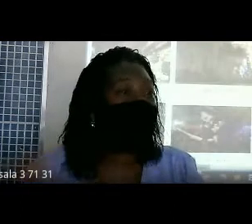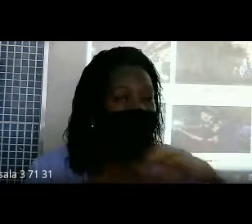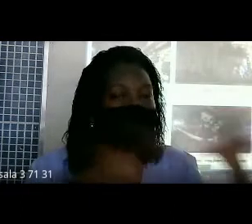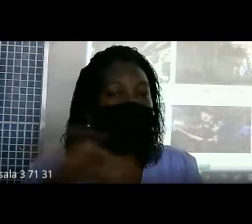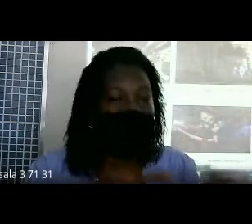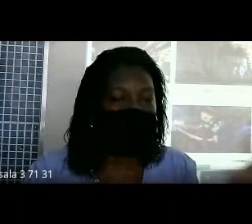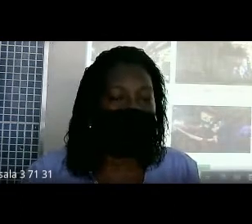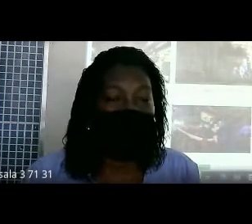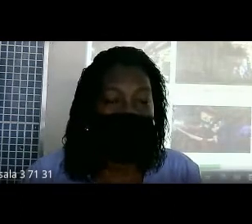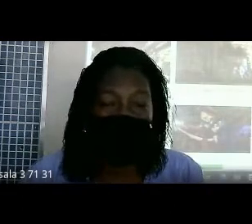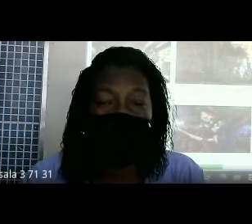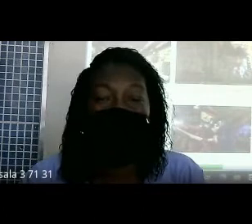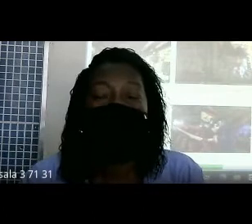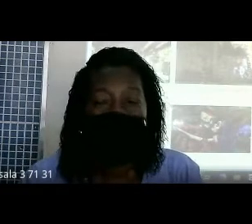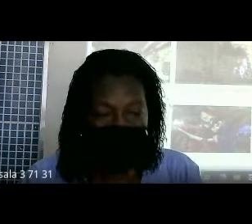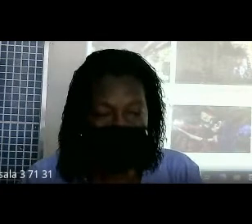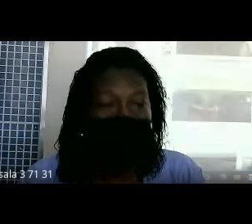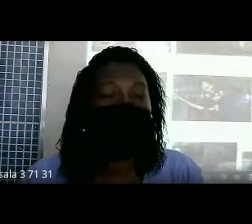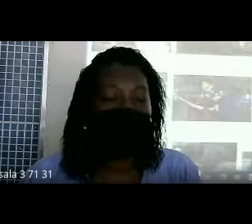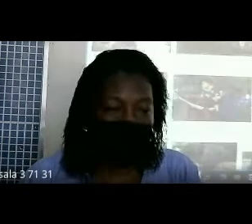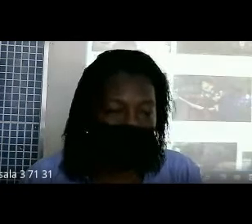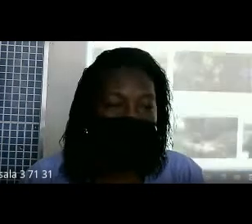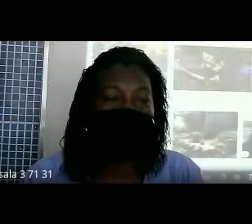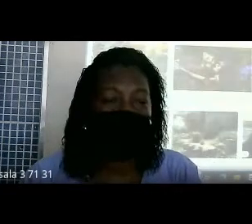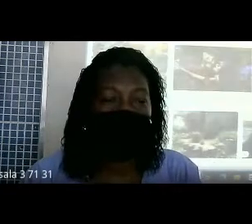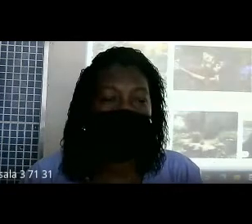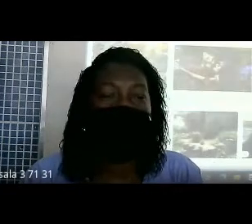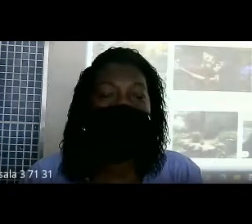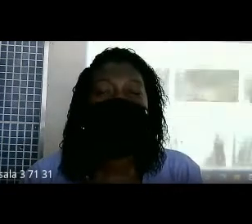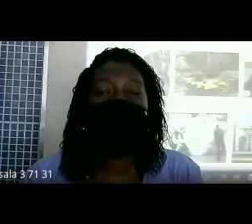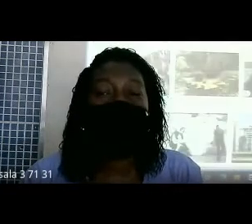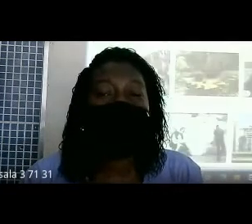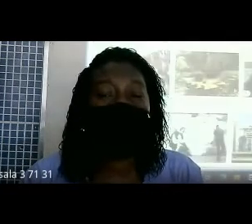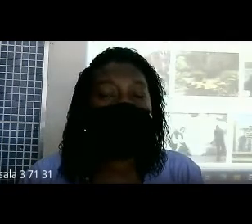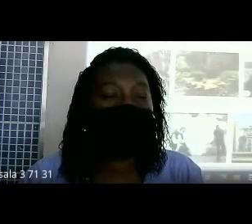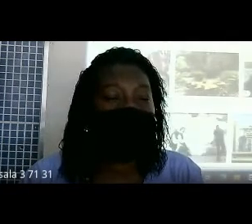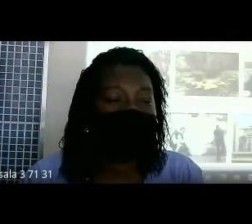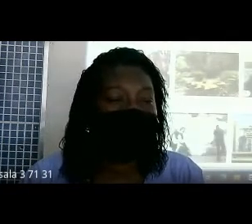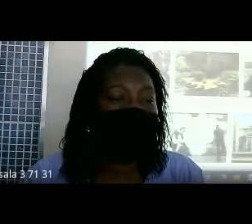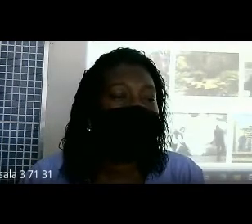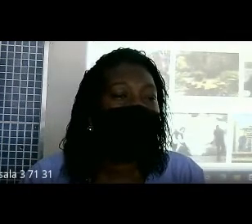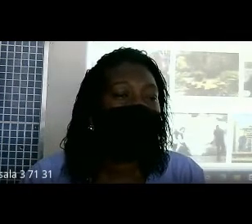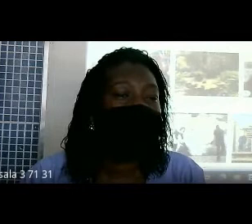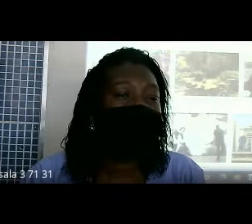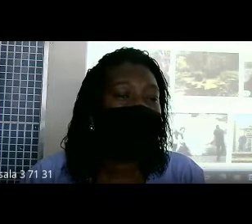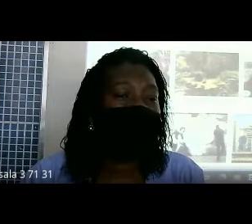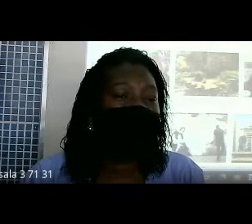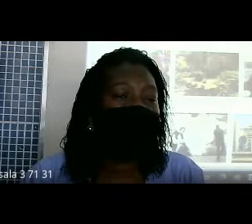Eles têm esse código entre eles. Eles têm as leis deles, isso aí. Só que o que acontece?